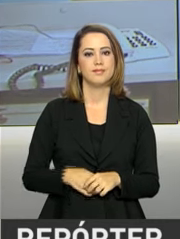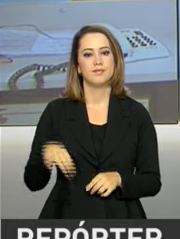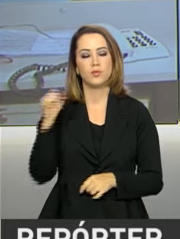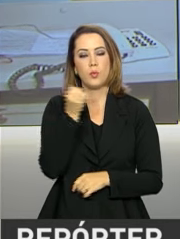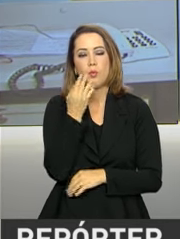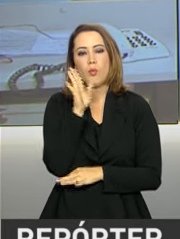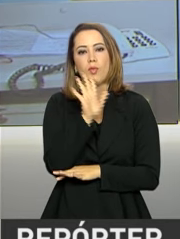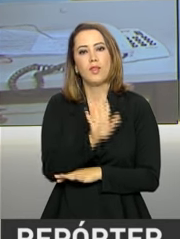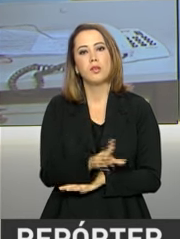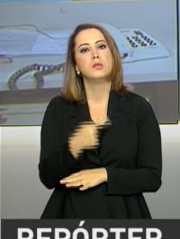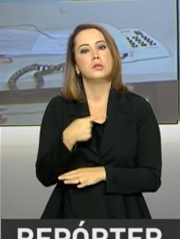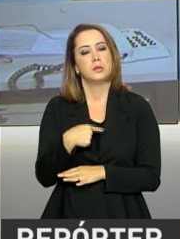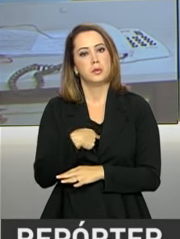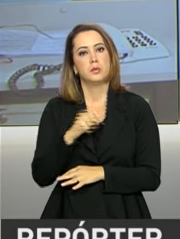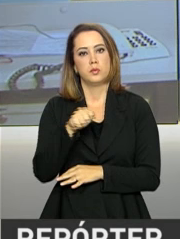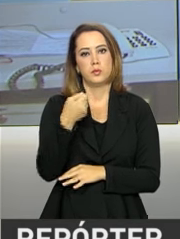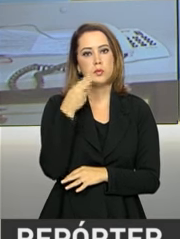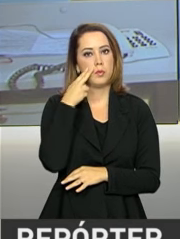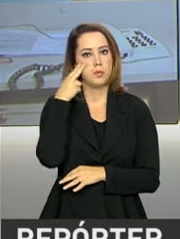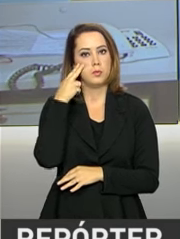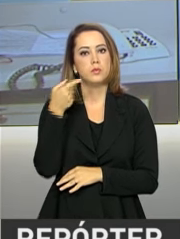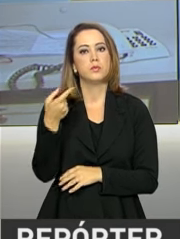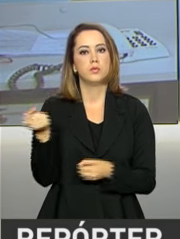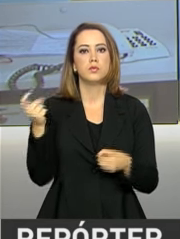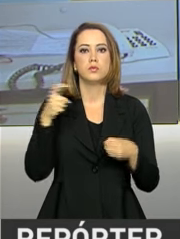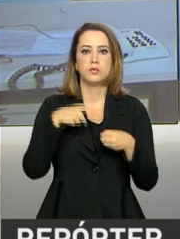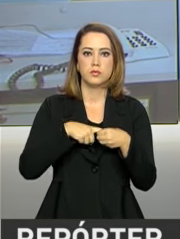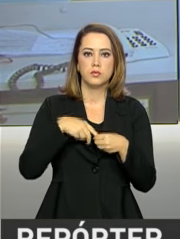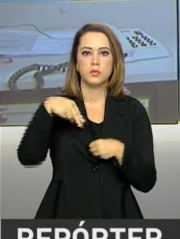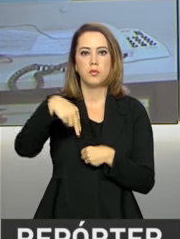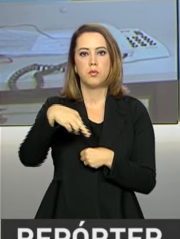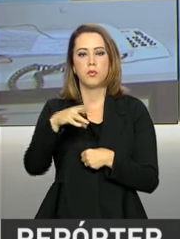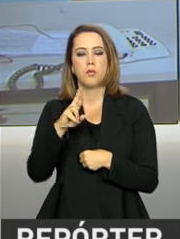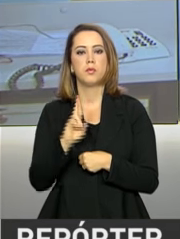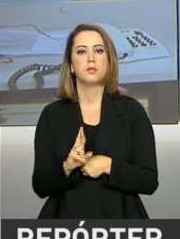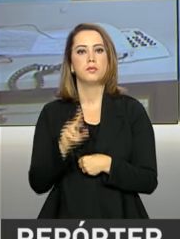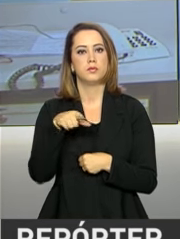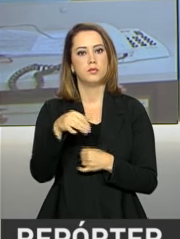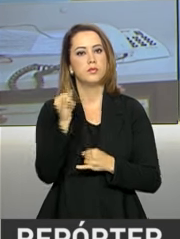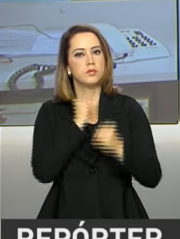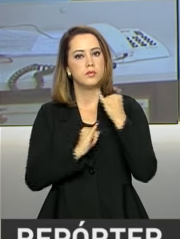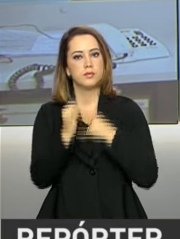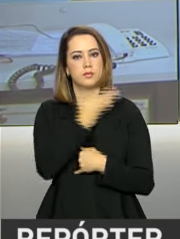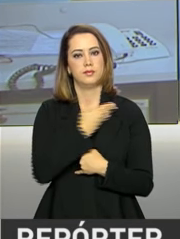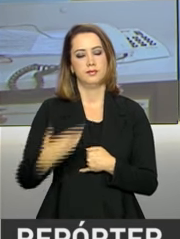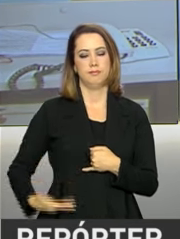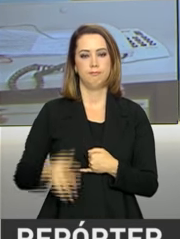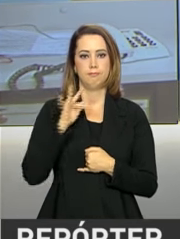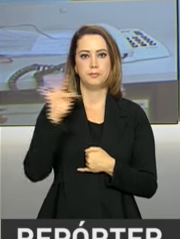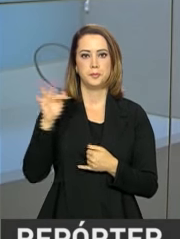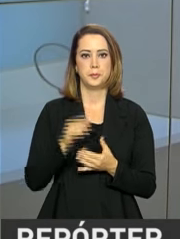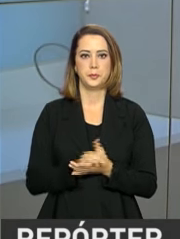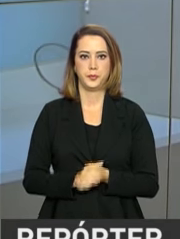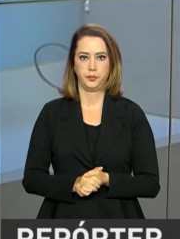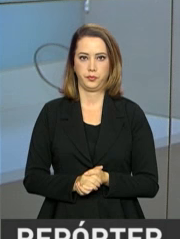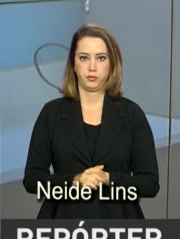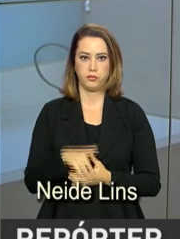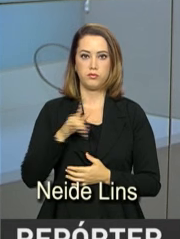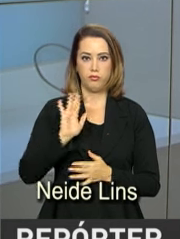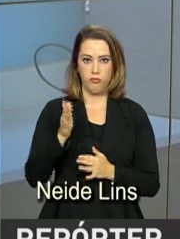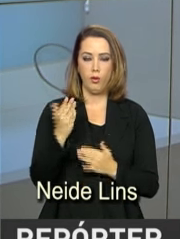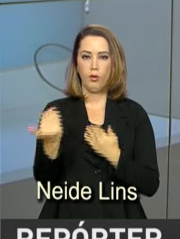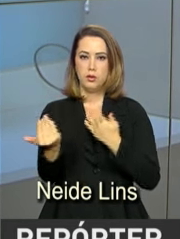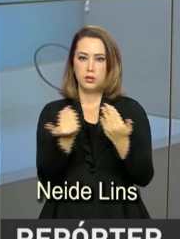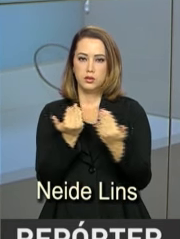Olá, boa tarde. Eu sou Renata Corsini e estamos de volta com o repórter NBR e as notícias do governo federal. A prévia